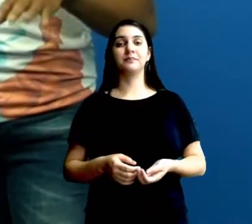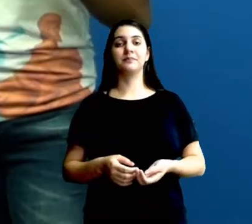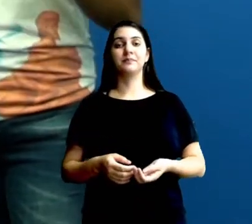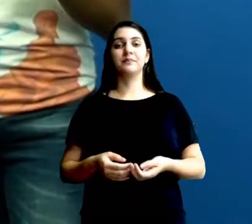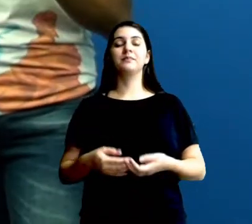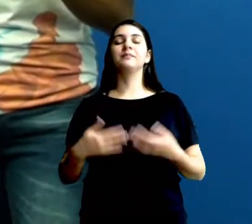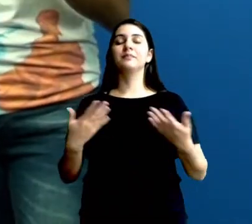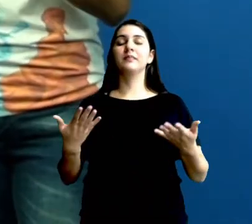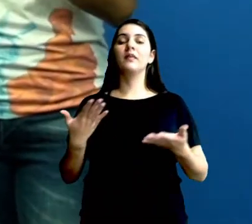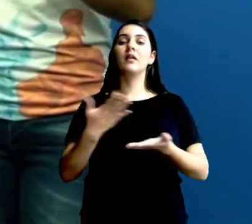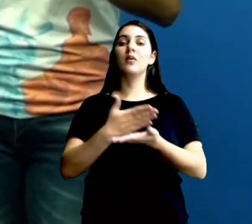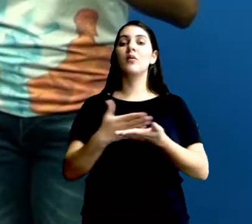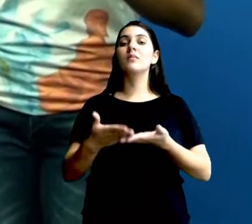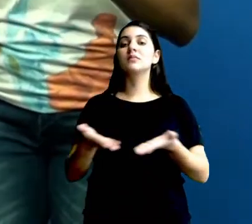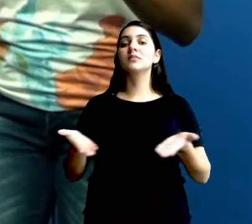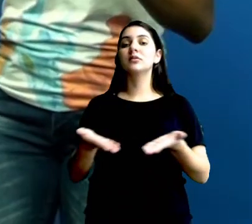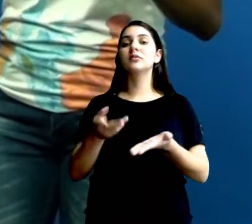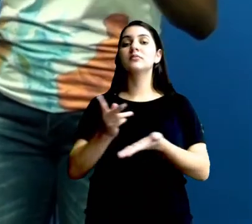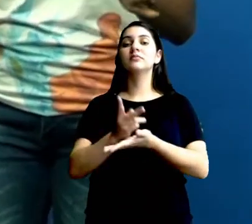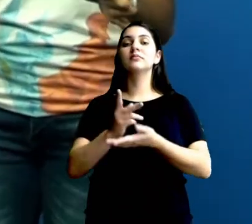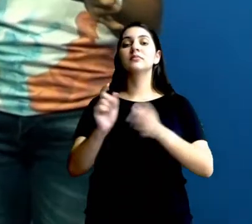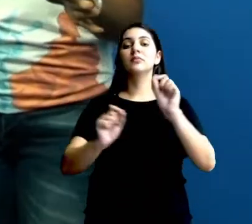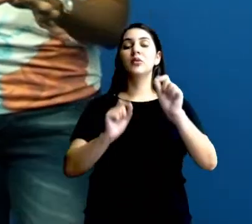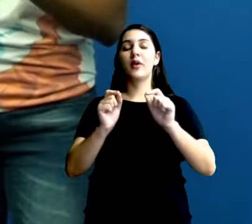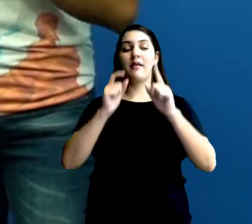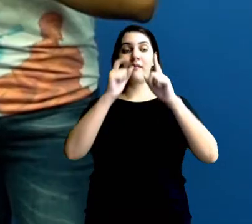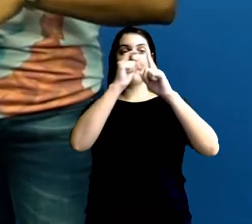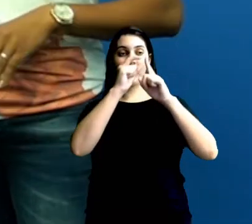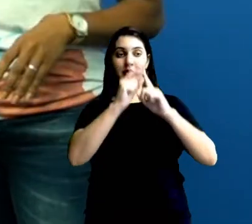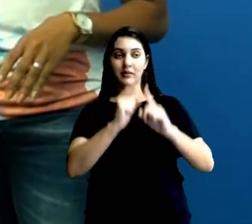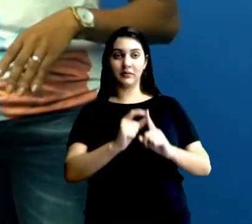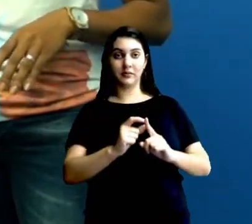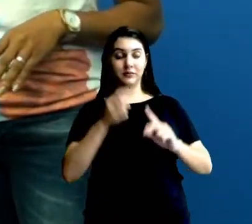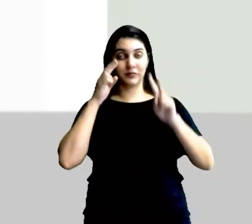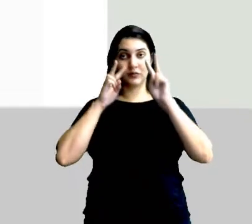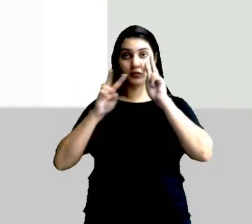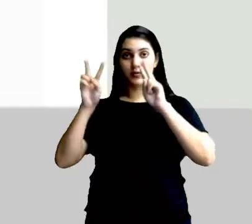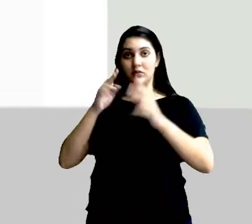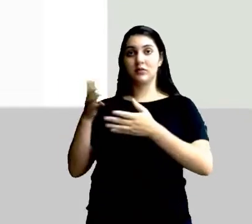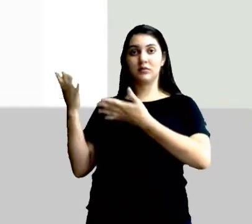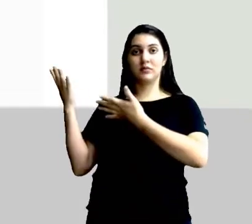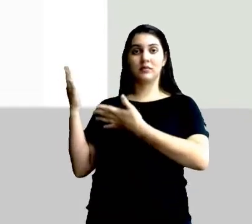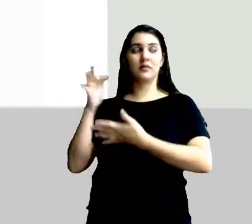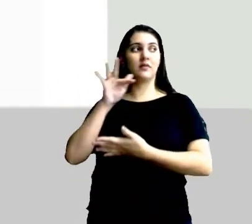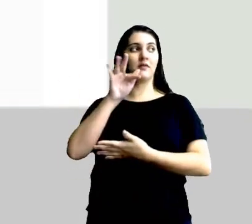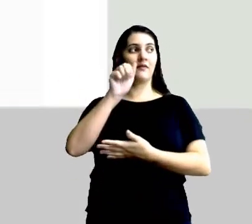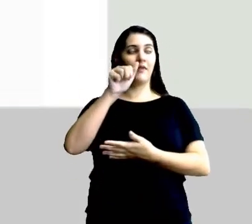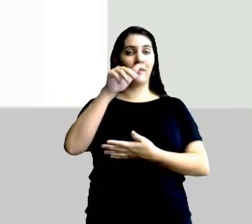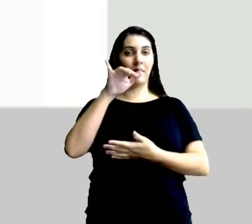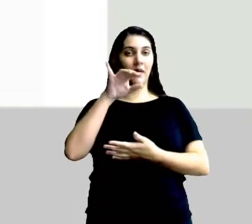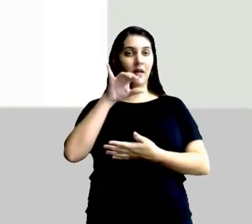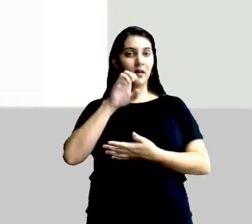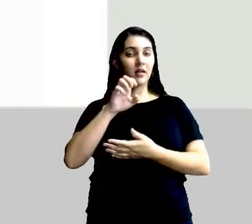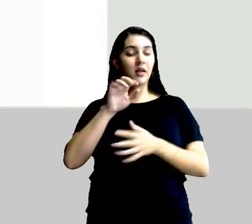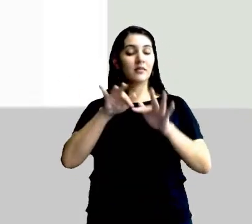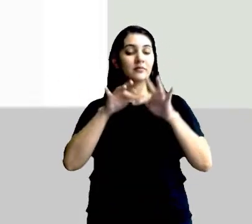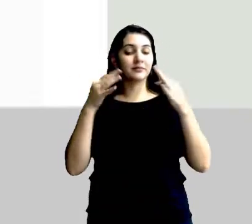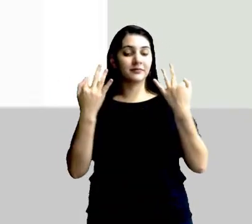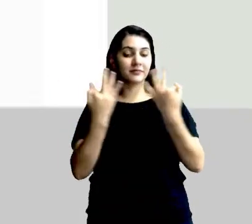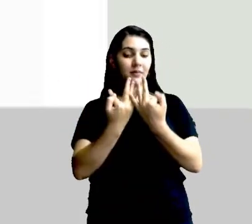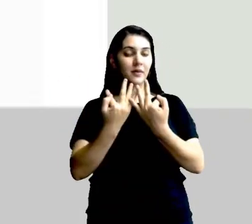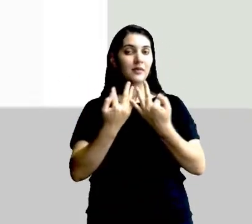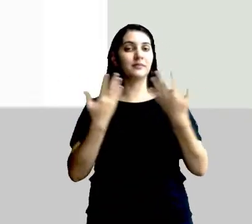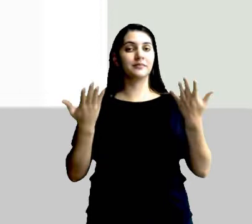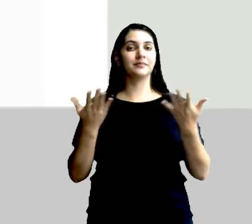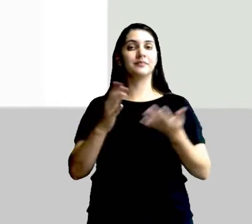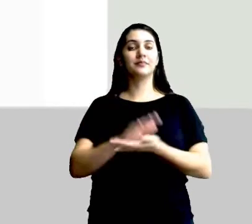lá? Bom, a gente vai começar sempre com o vocabulário, então observa, tá? Family members, que são os membros